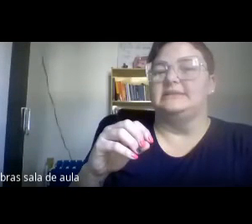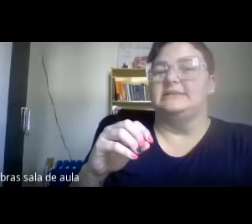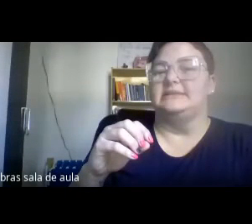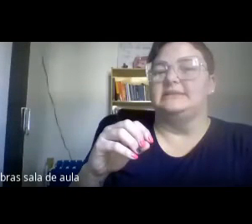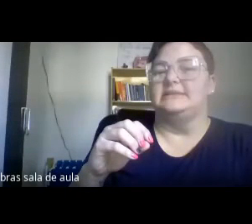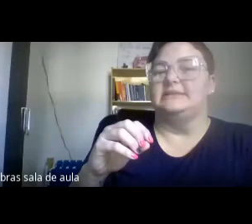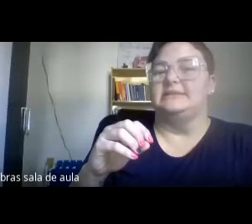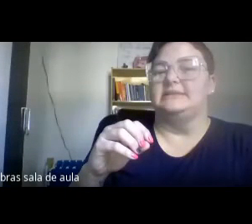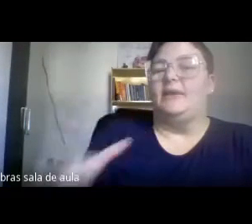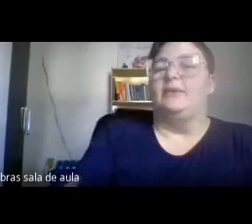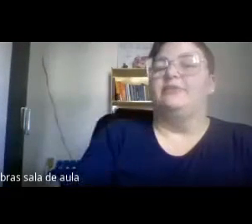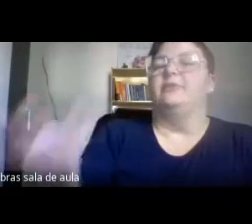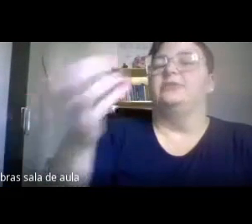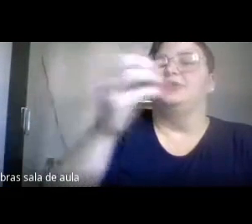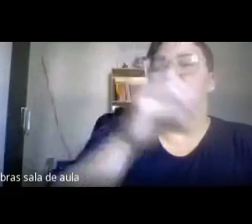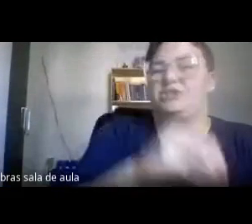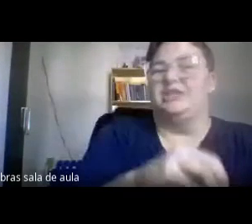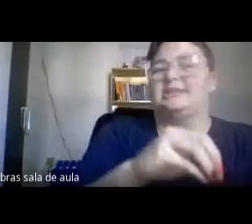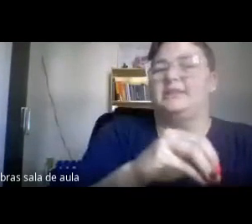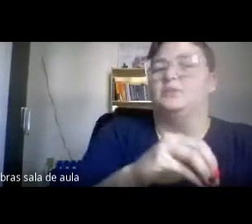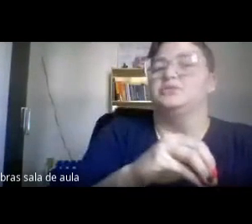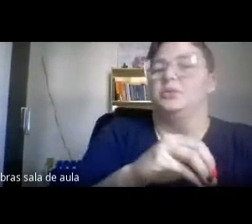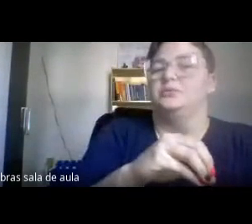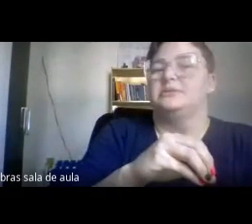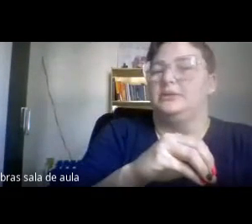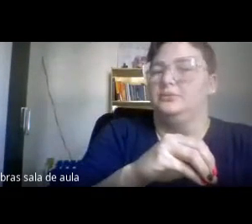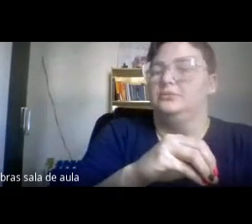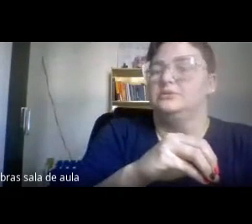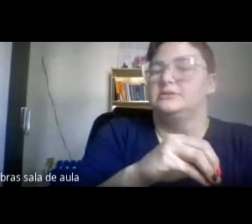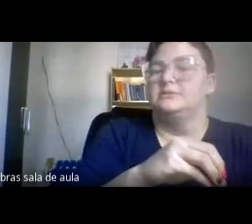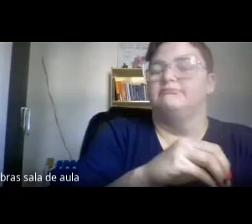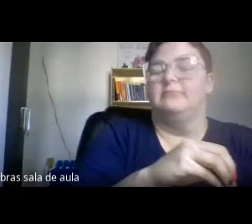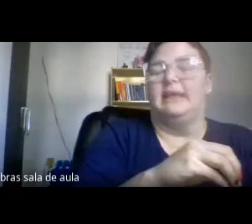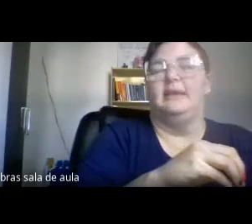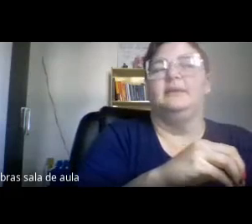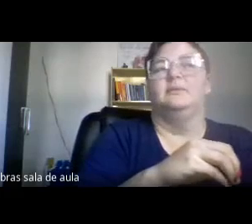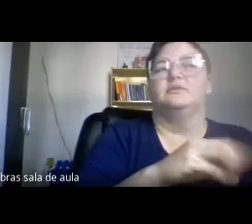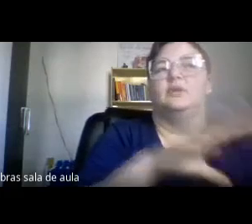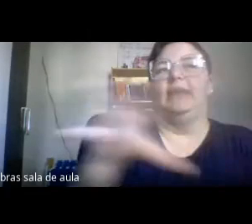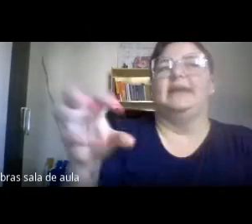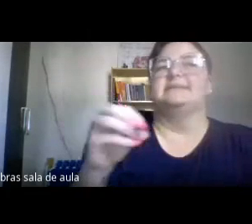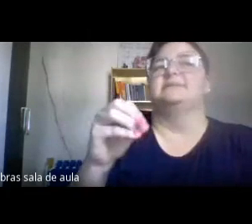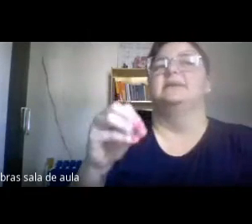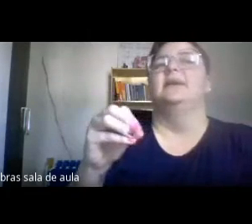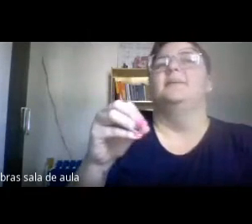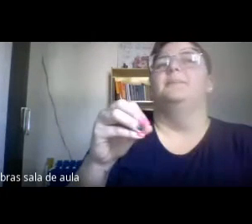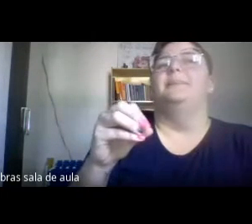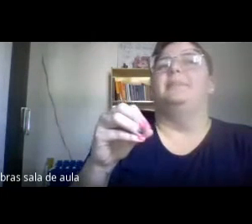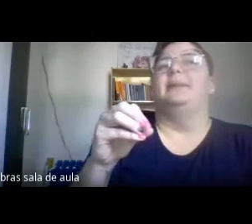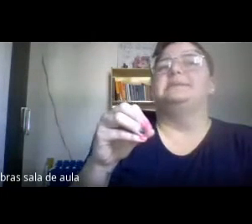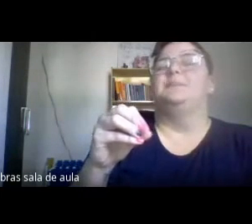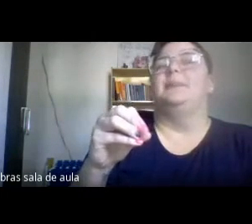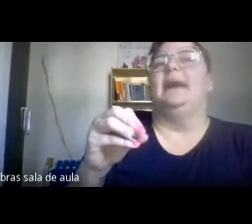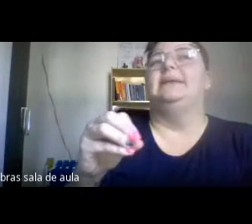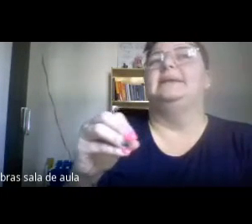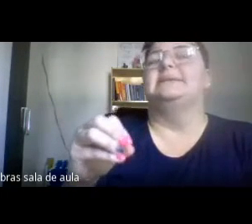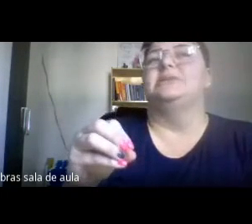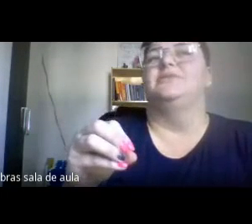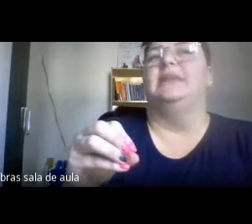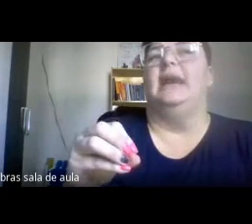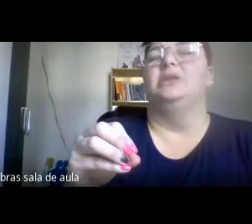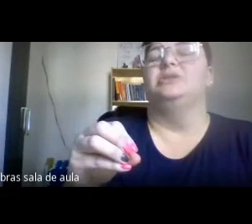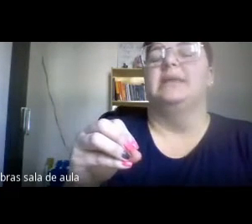de aula, e aí é uma forma de a gente trazer os outros alunos, né? Os colegas para participarem